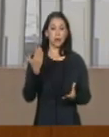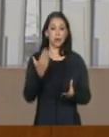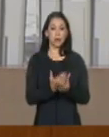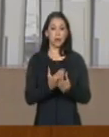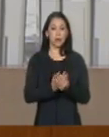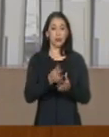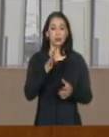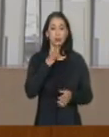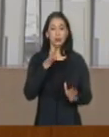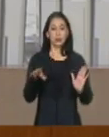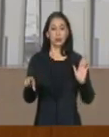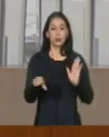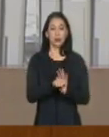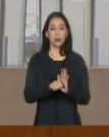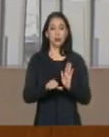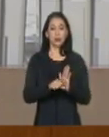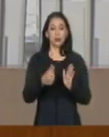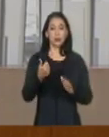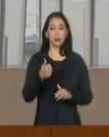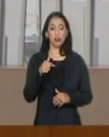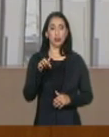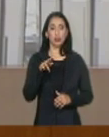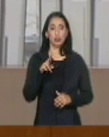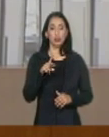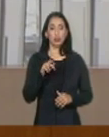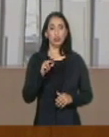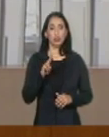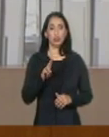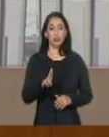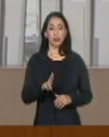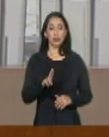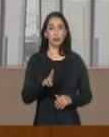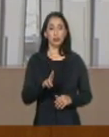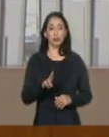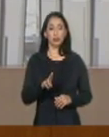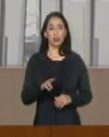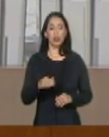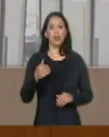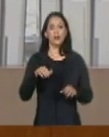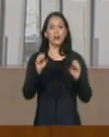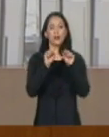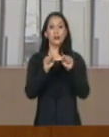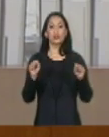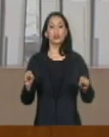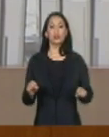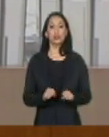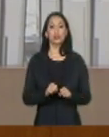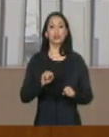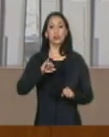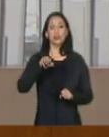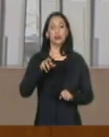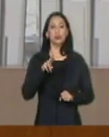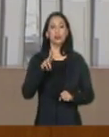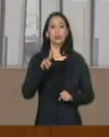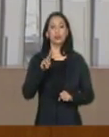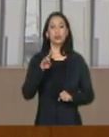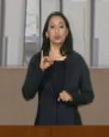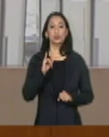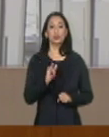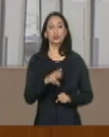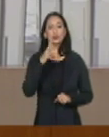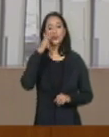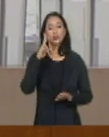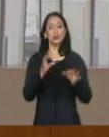conhecimento criminais no primeiro grau de jurisdição. Fora do sistema do júri, a média de tramitação de um